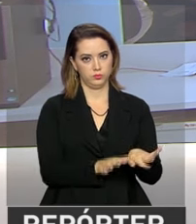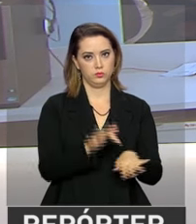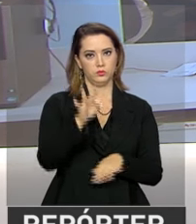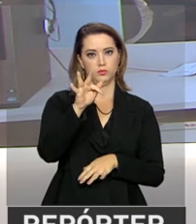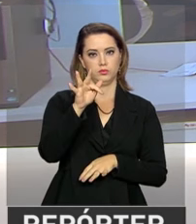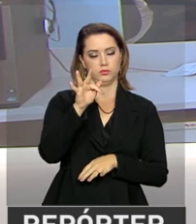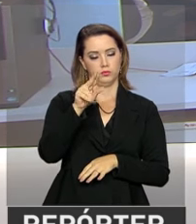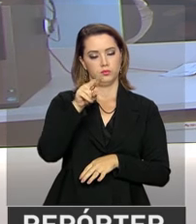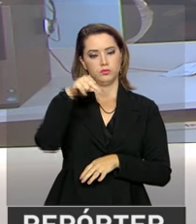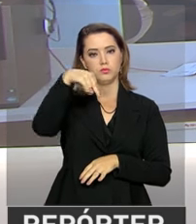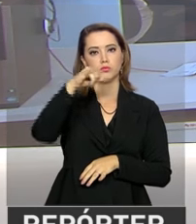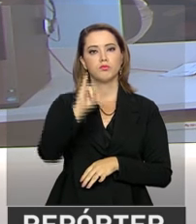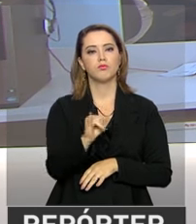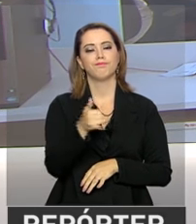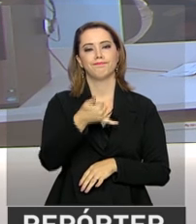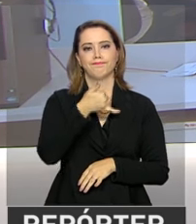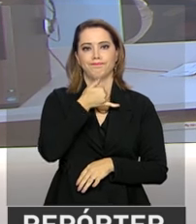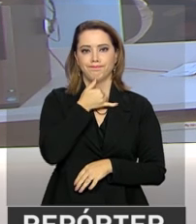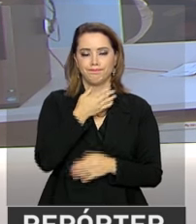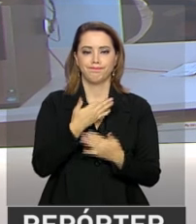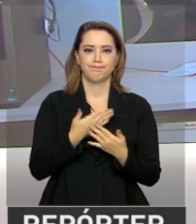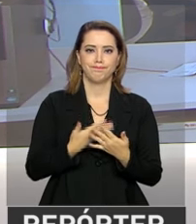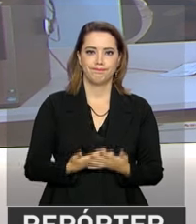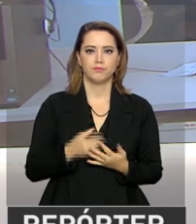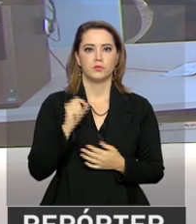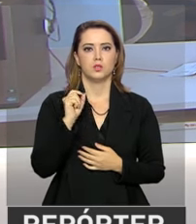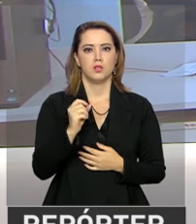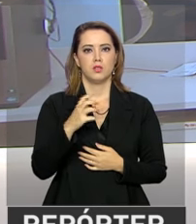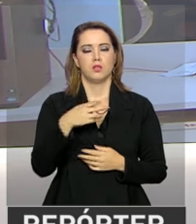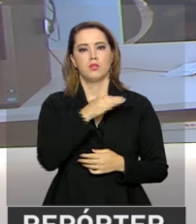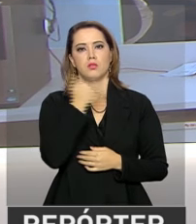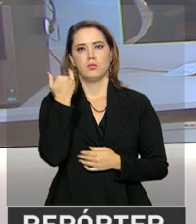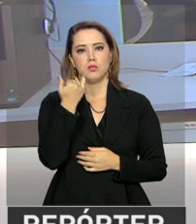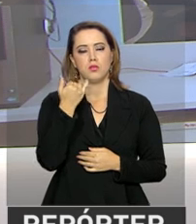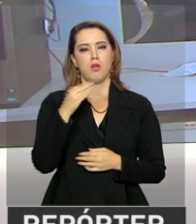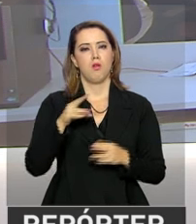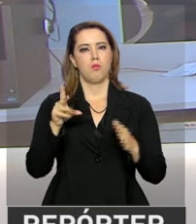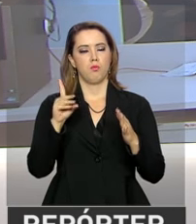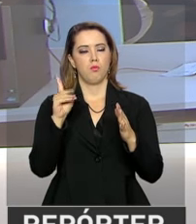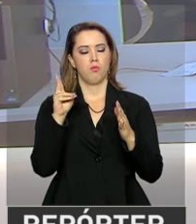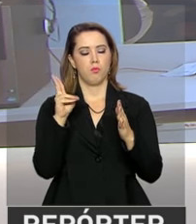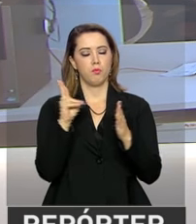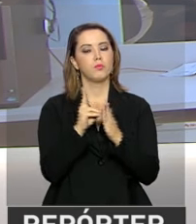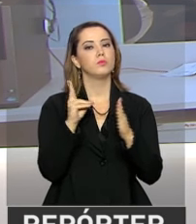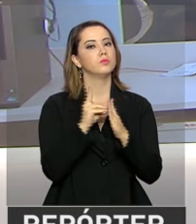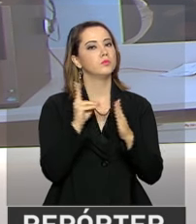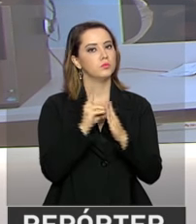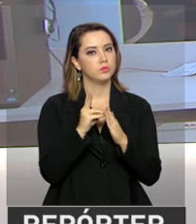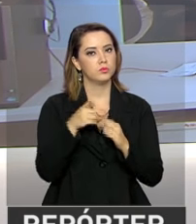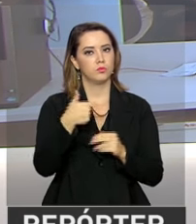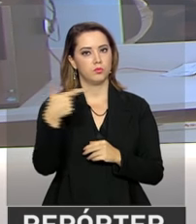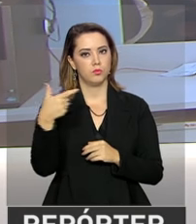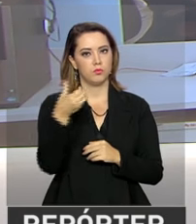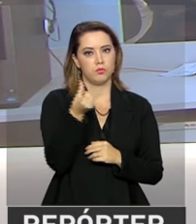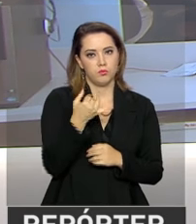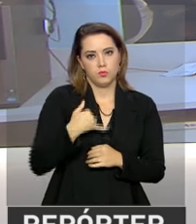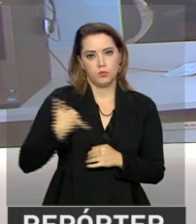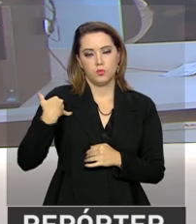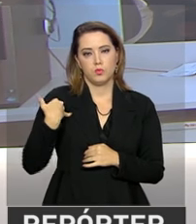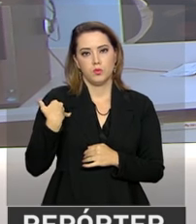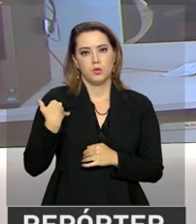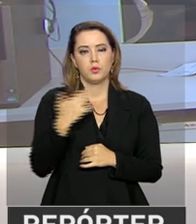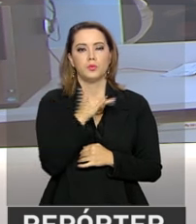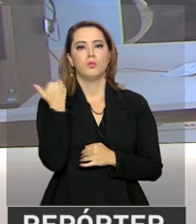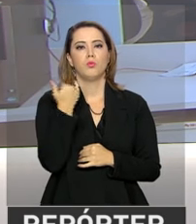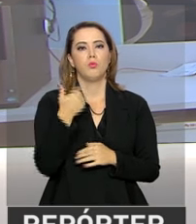morte do agente de saúde indígena clodion aquileu Rodrigues de Souza de 26 anos ele morreu ontem durante confronto